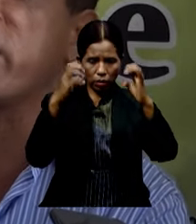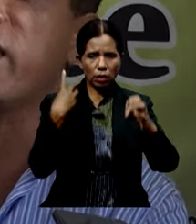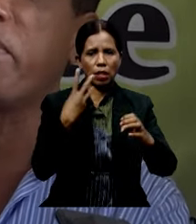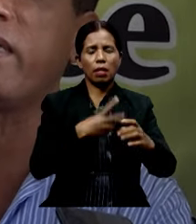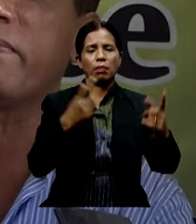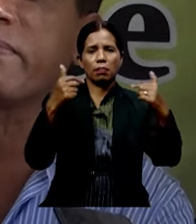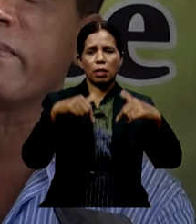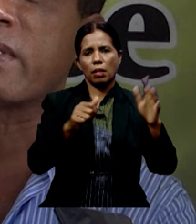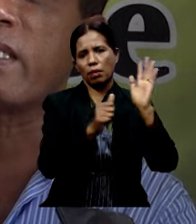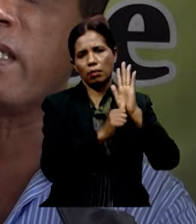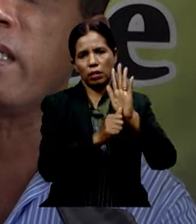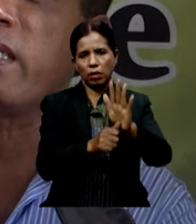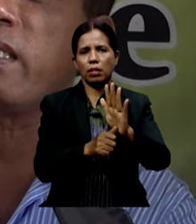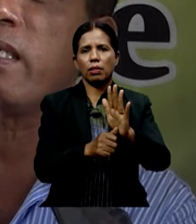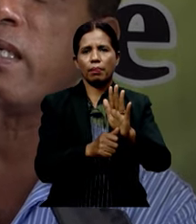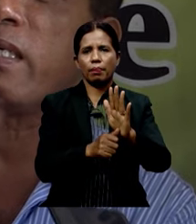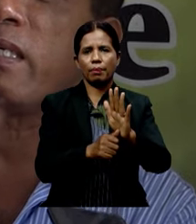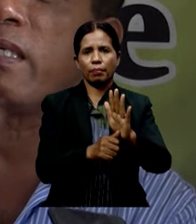me apresenta para